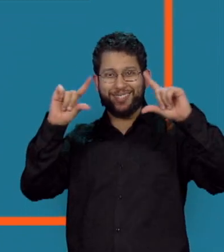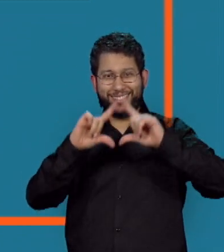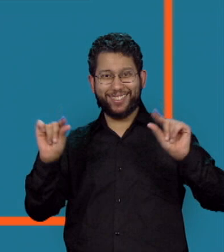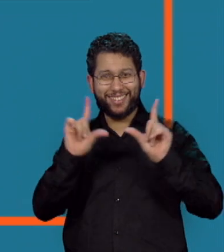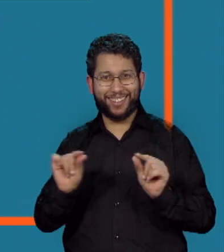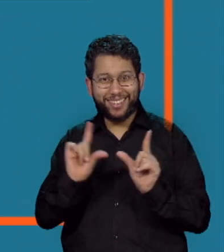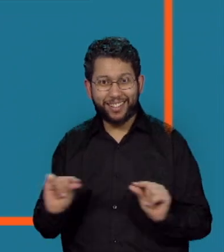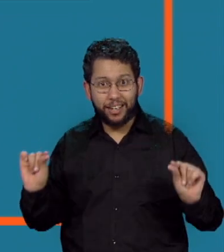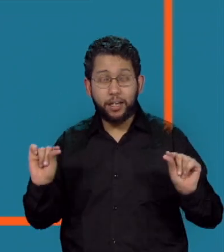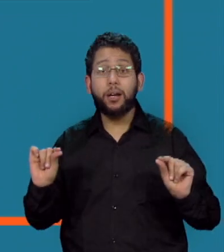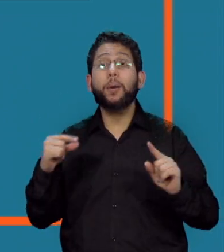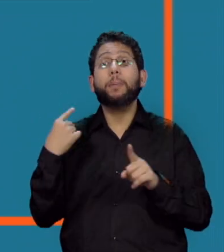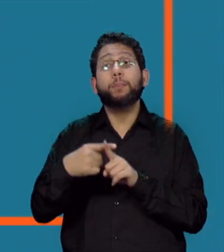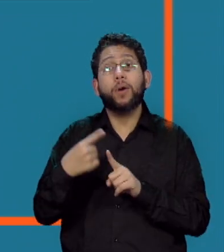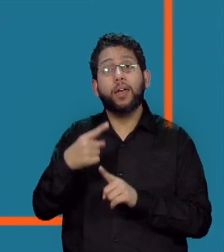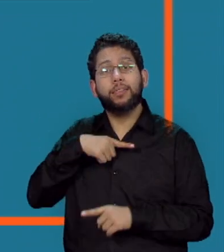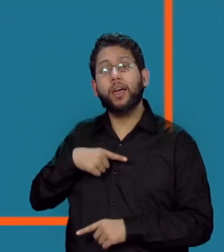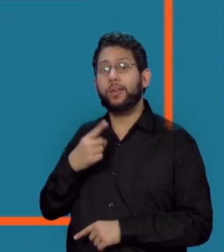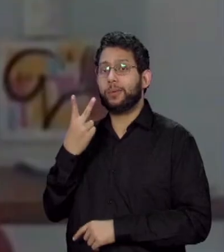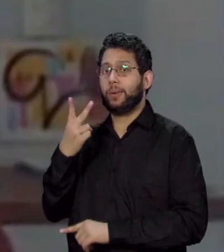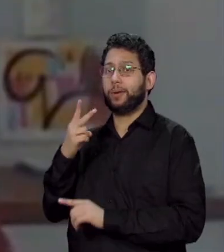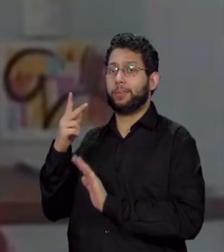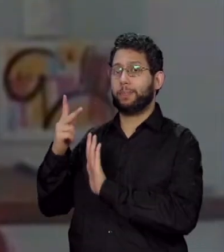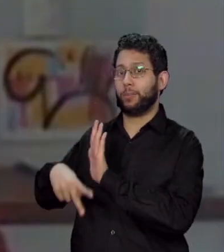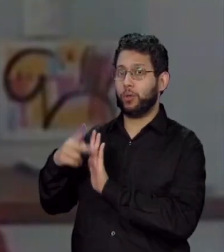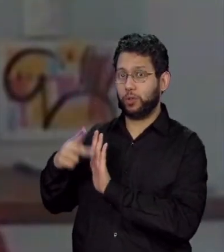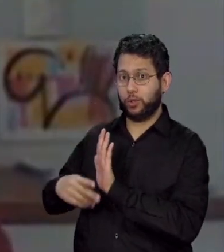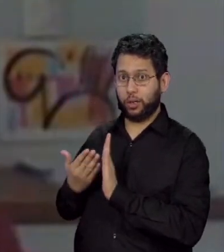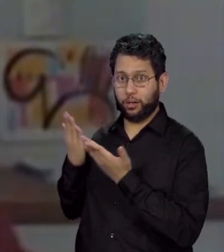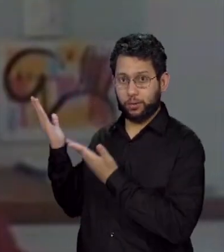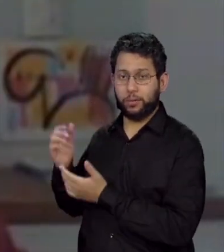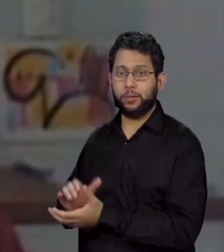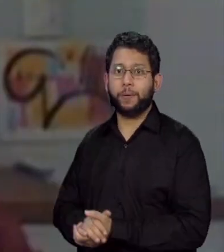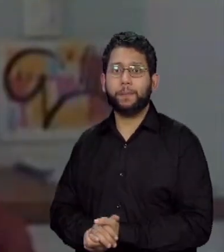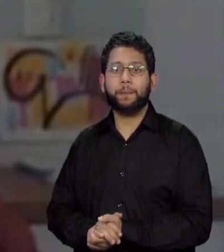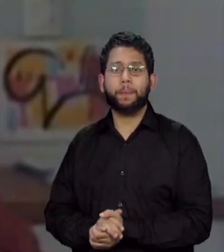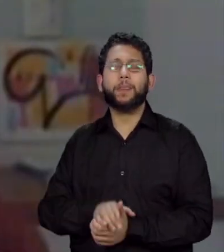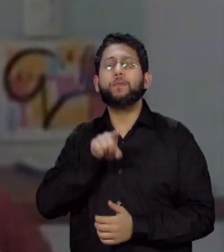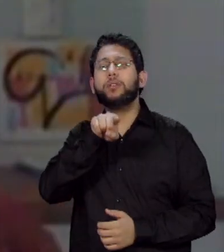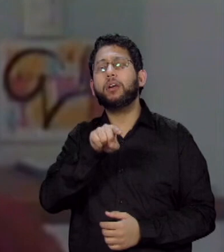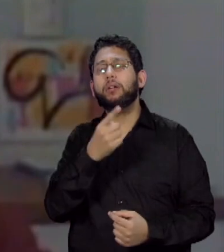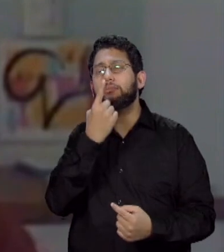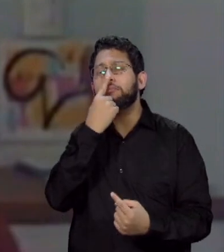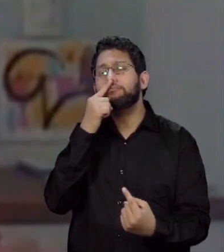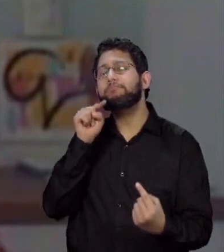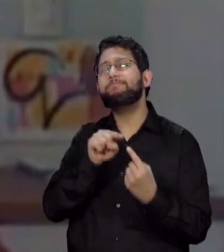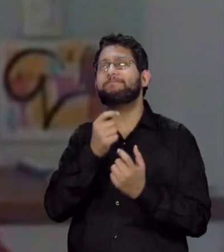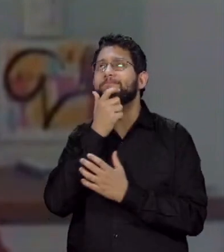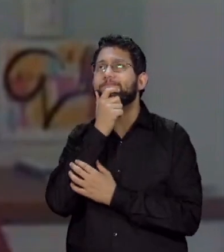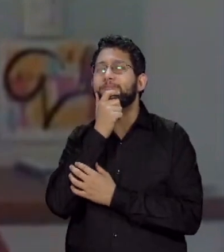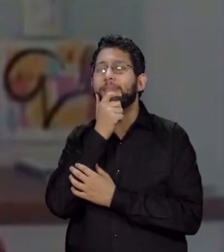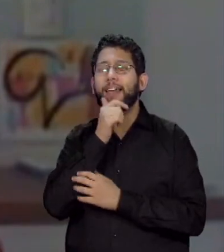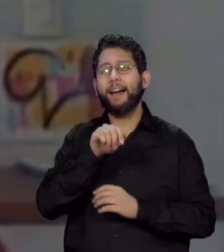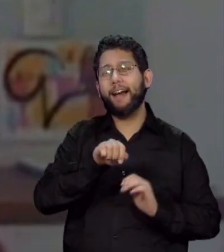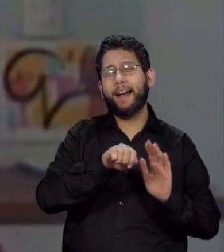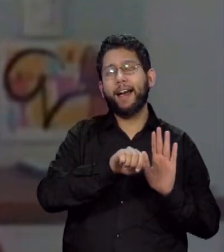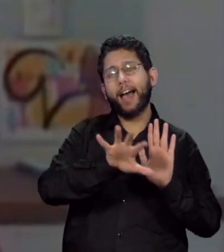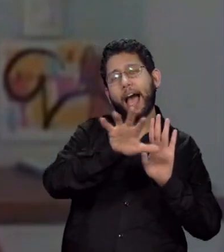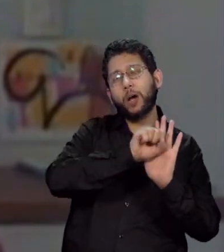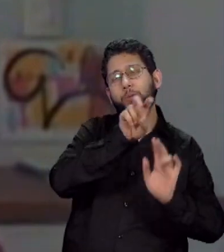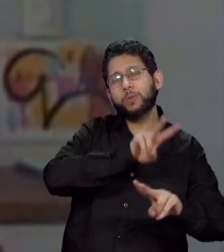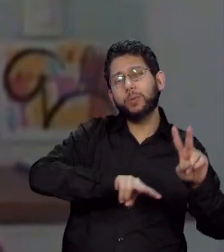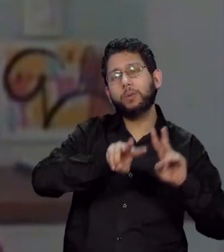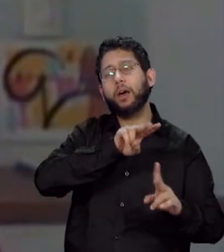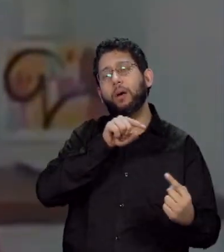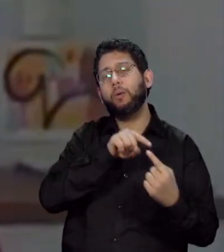subtítulo audiovisual mais inovação igual impacto social. Falar sobre fazer audiovisual, eu acho que é importante a gente observar como é que o Brasil se